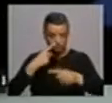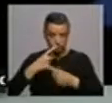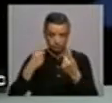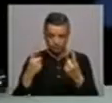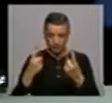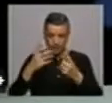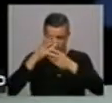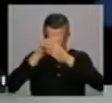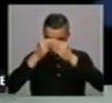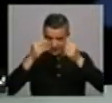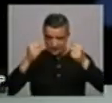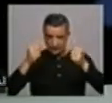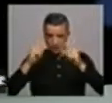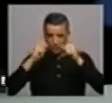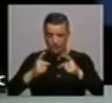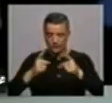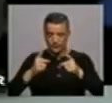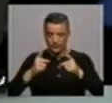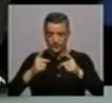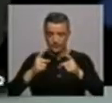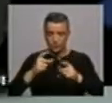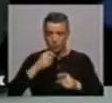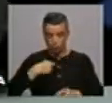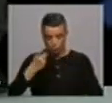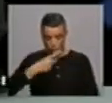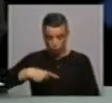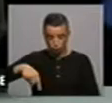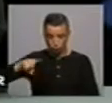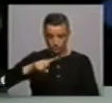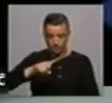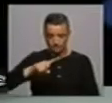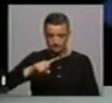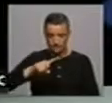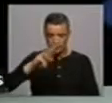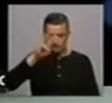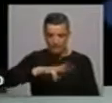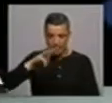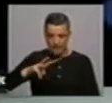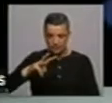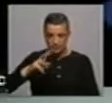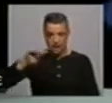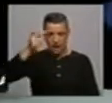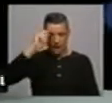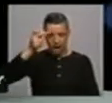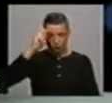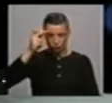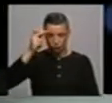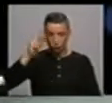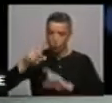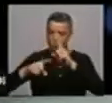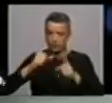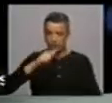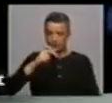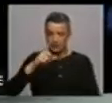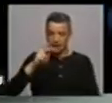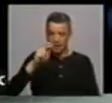esquecer que, de acordo com o que dizem os cosmólogos, nós, daqui a vários milhares de milhões de anos, vamos ter um encontro com uma outra galáxia, a galáxia